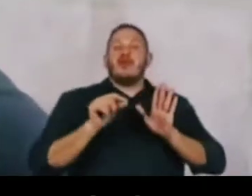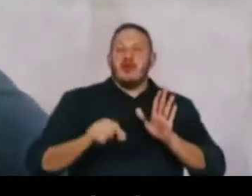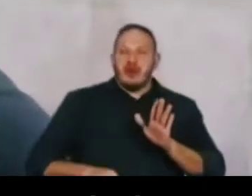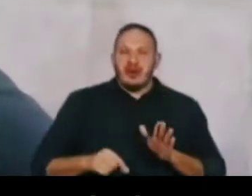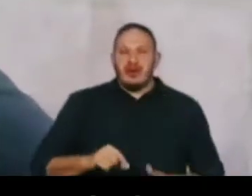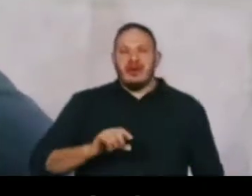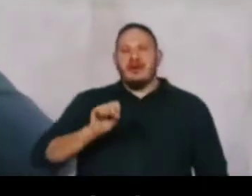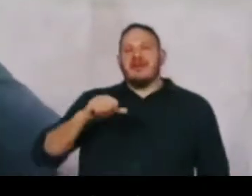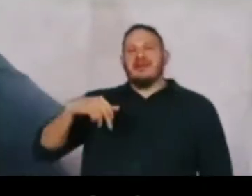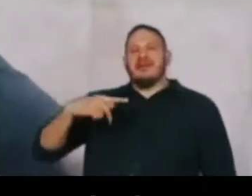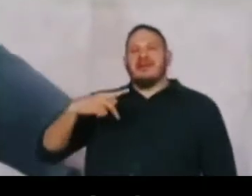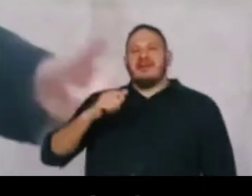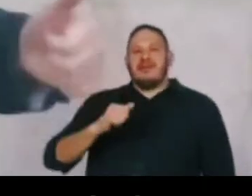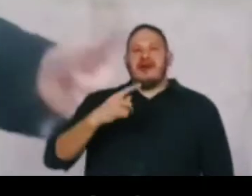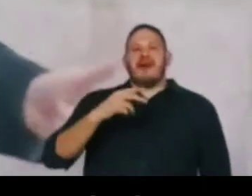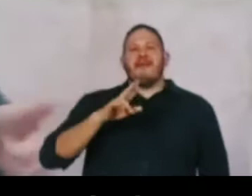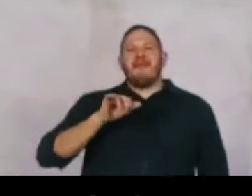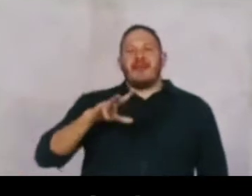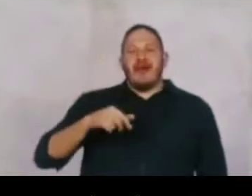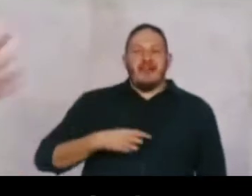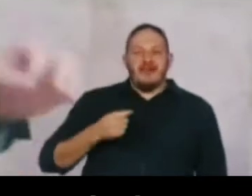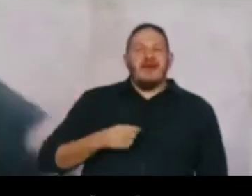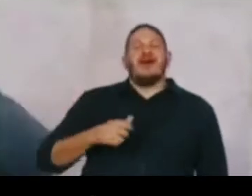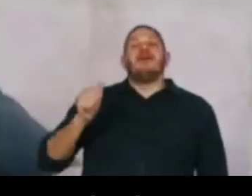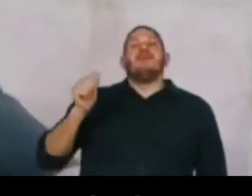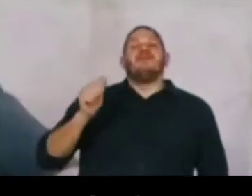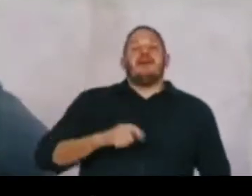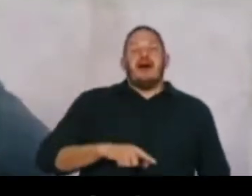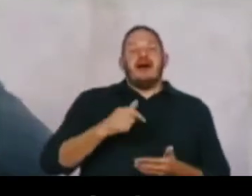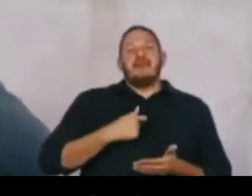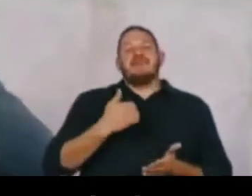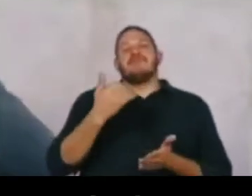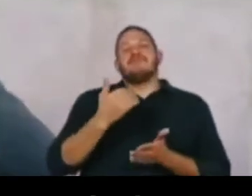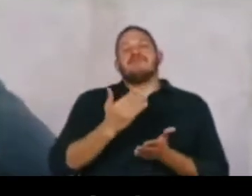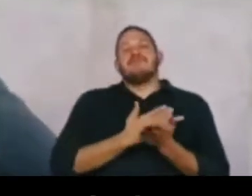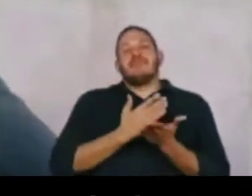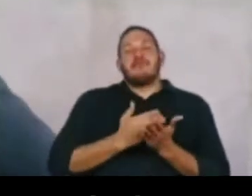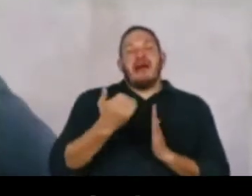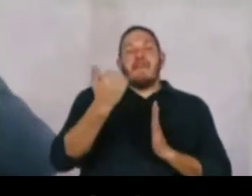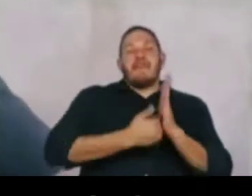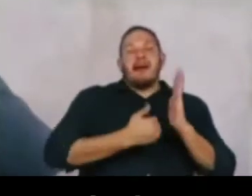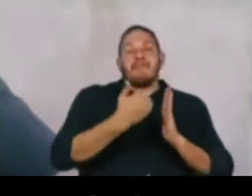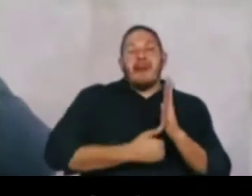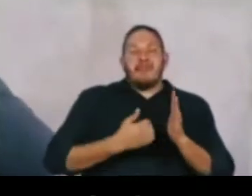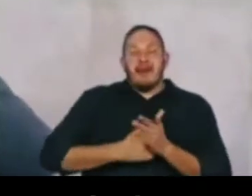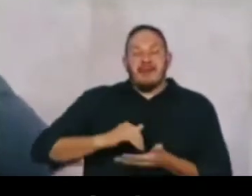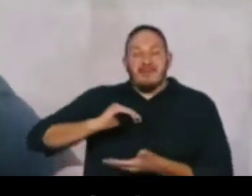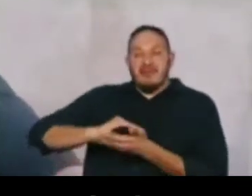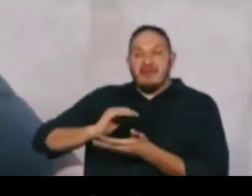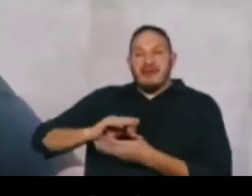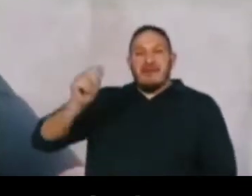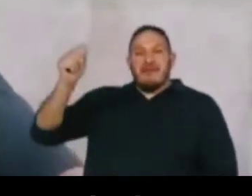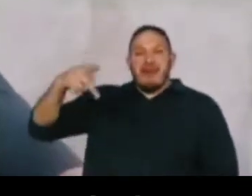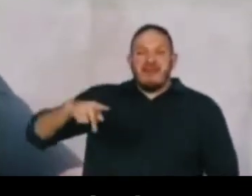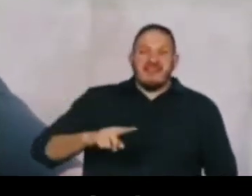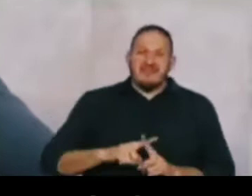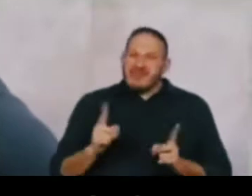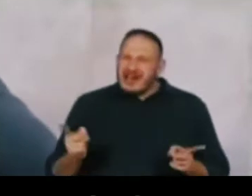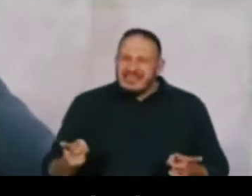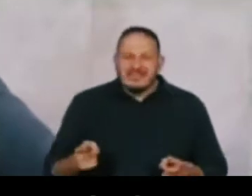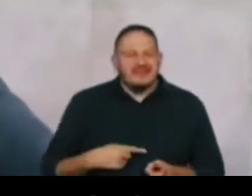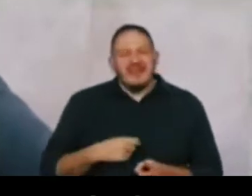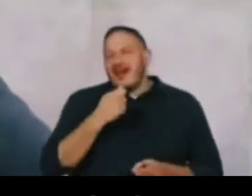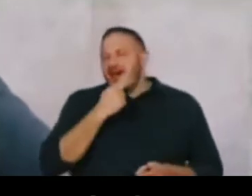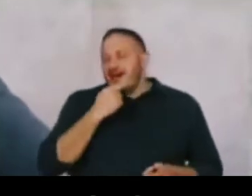Sampaprev 2, confiscando salários, aposentadorias e pensões dos servidores públicos, mas não tem uma vírgula falando